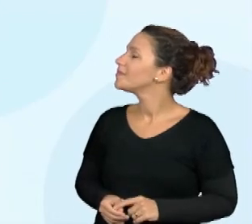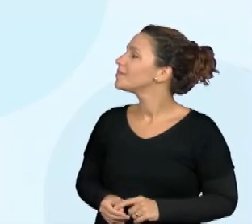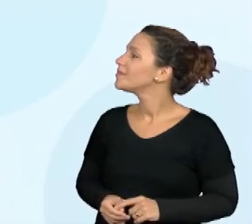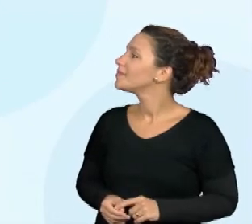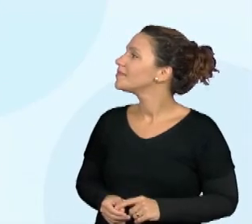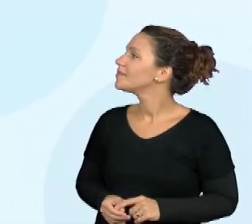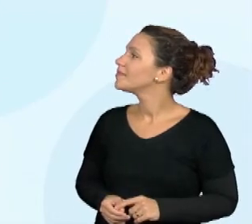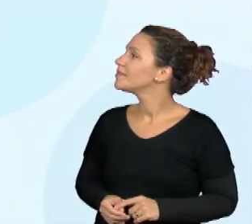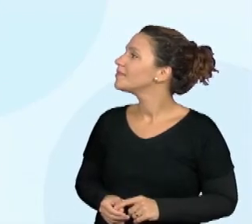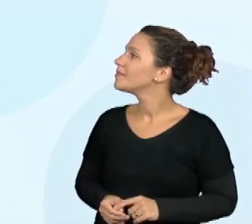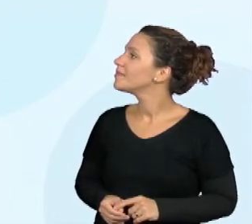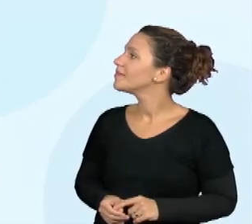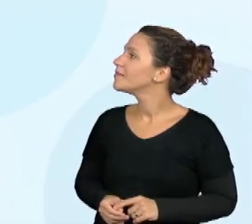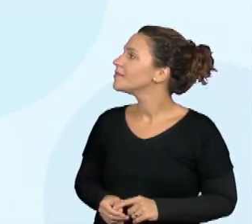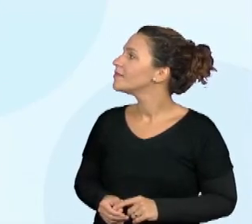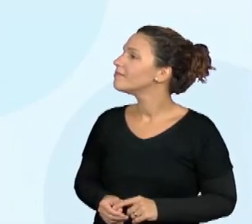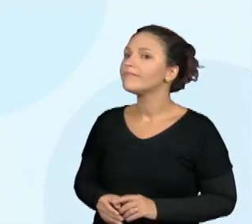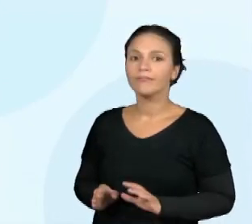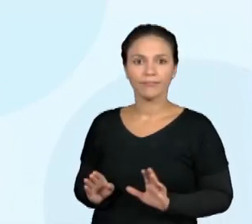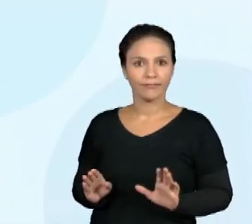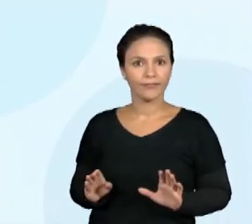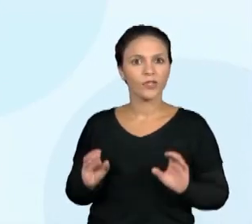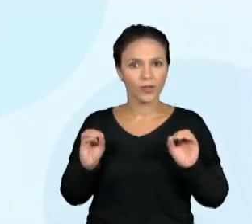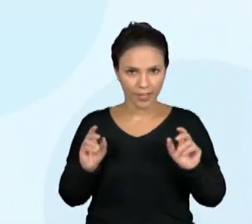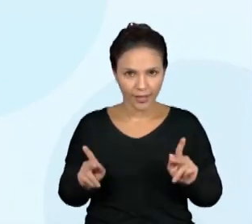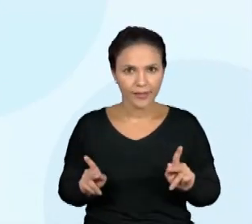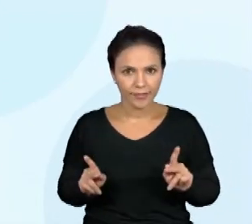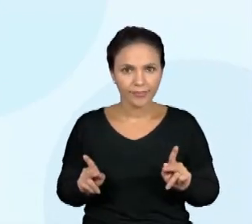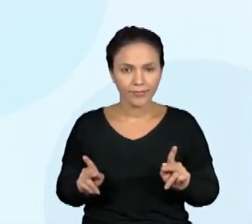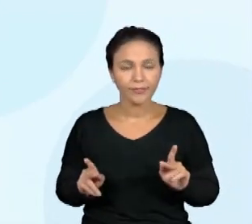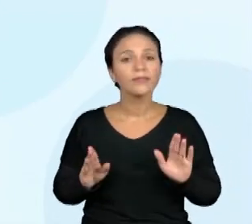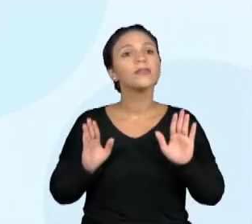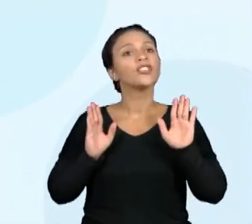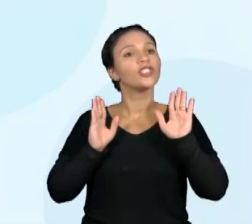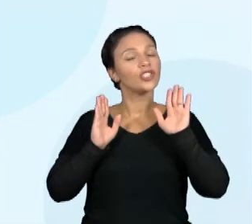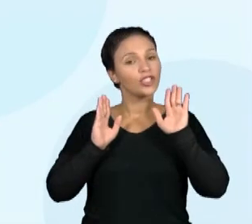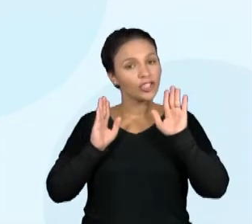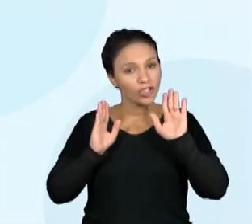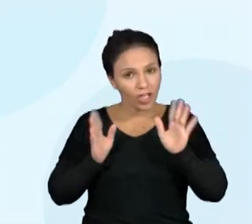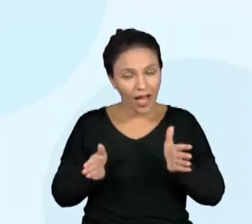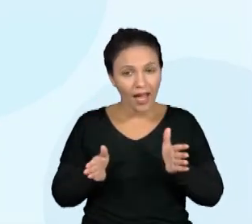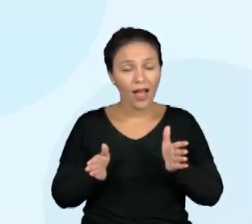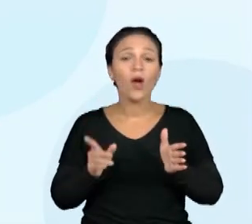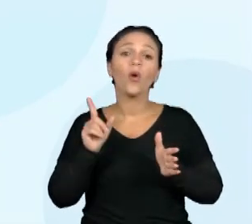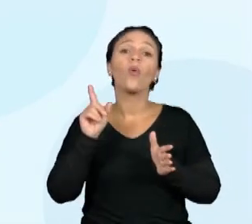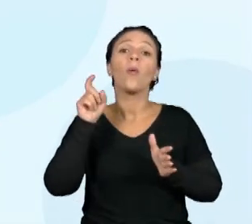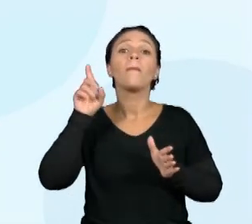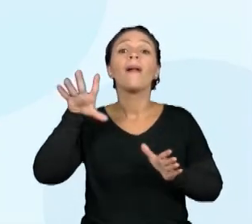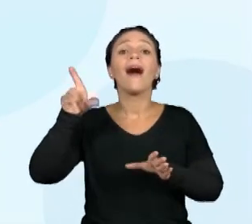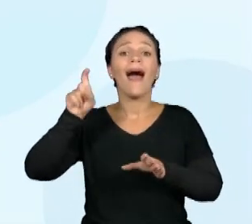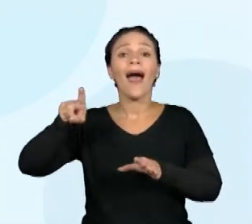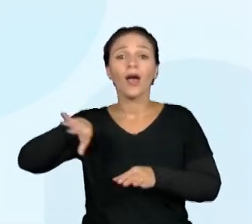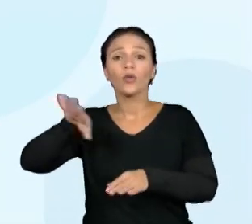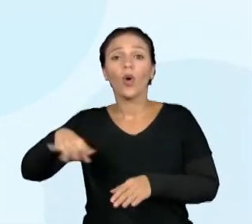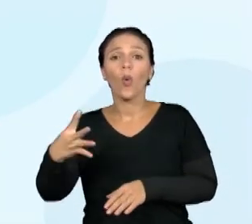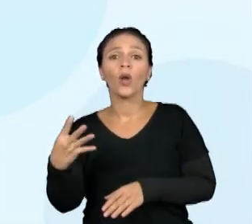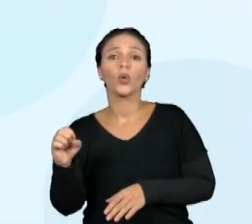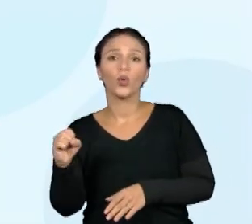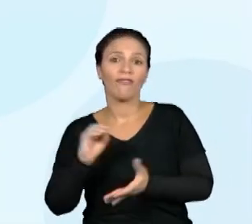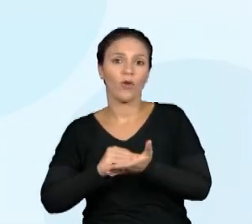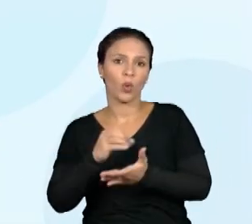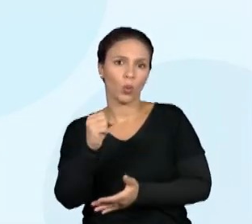30, 40. E são 48 peixes, então eu preciso de mais 8, né? Então, eu estou